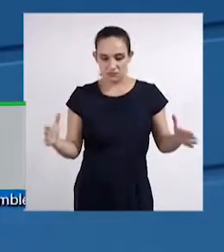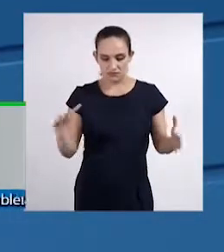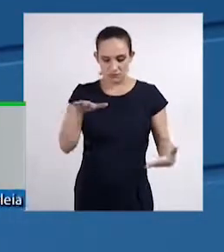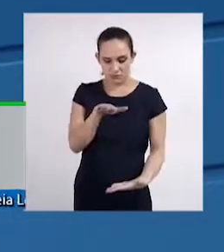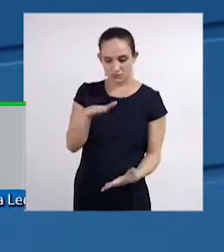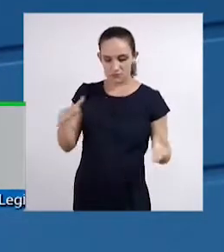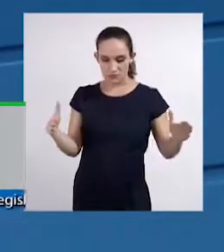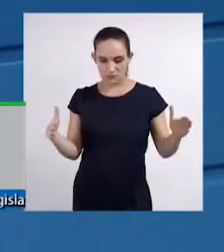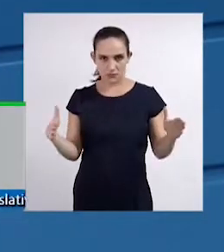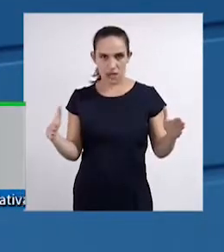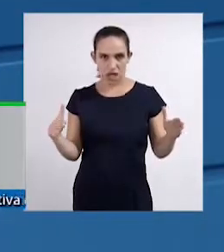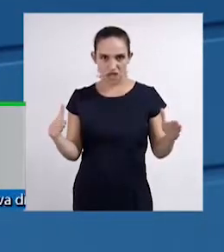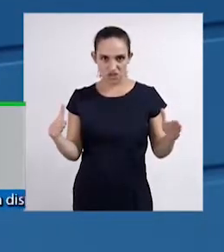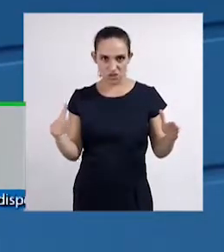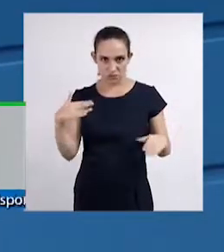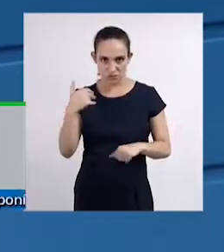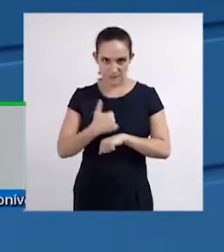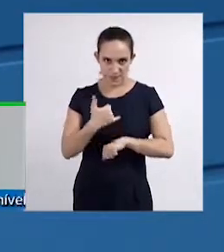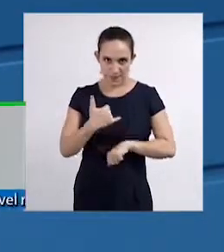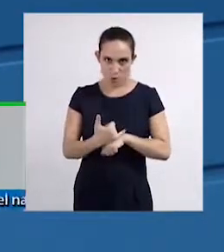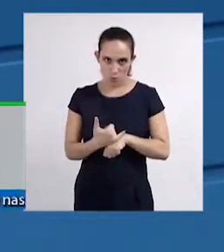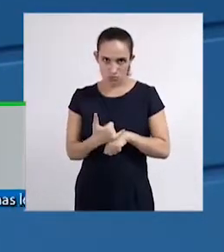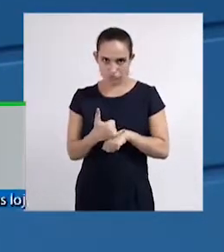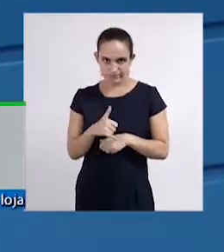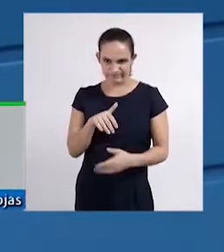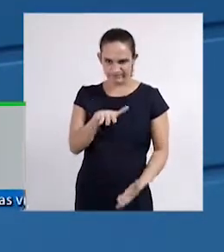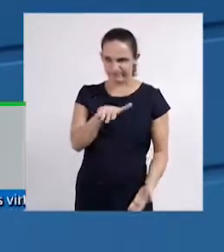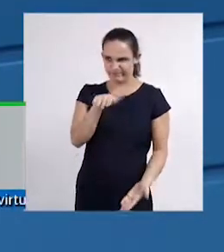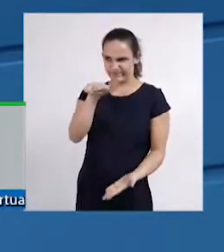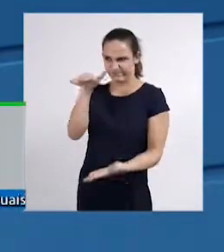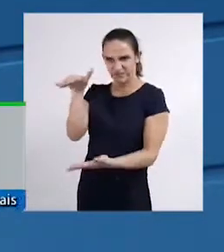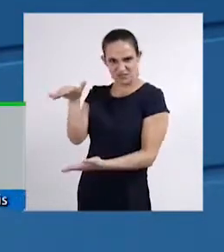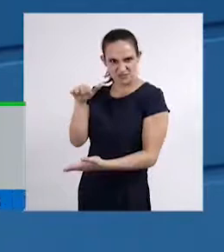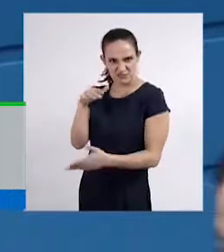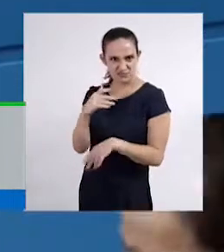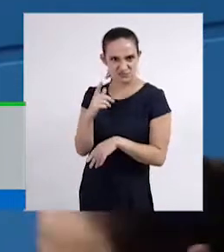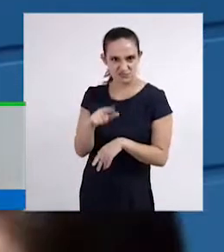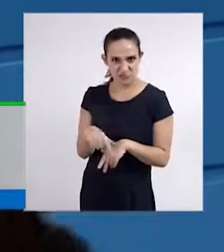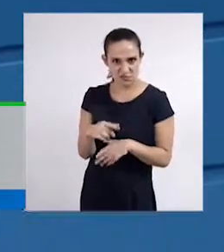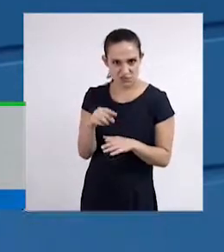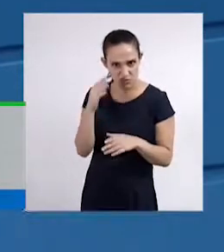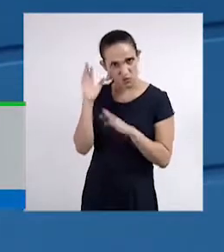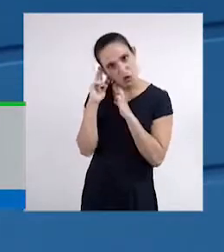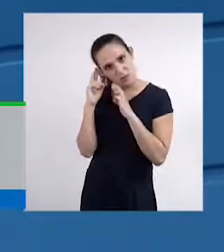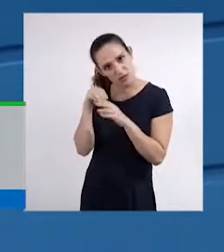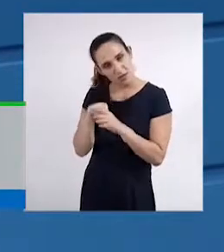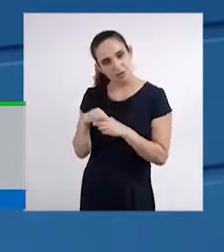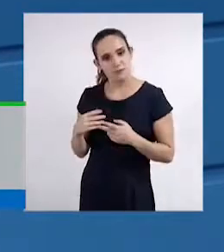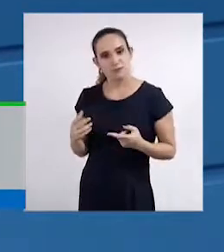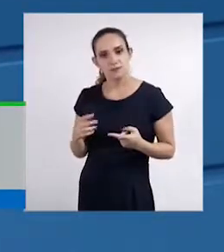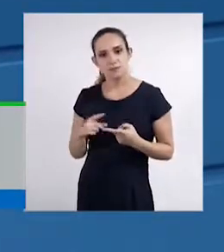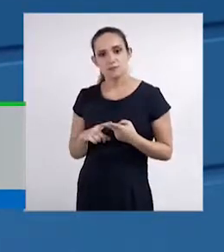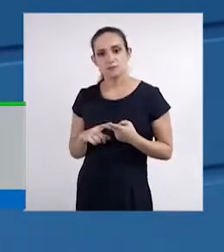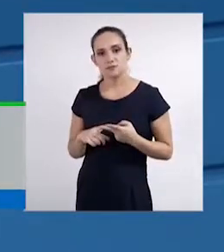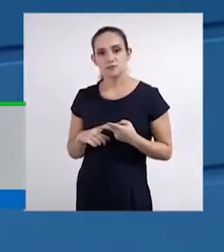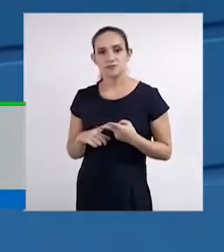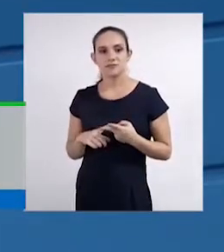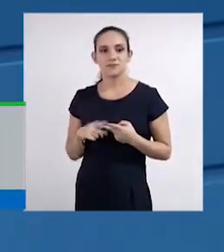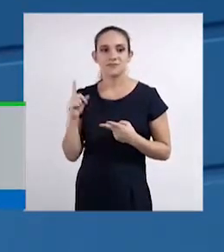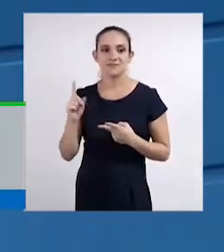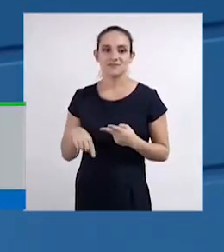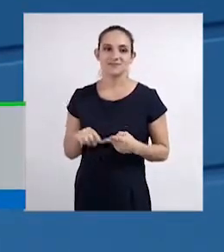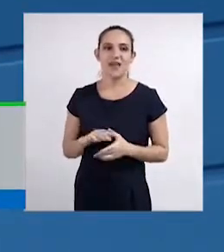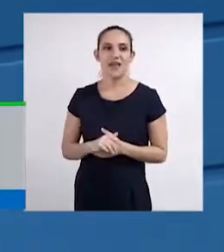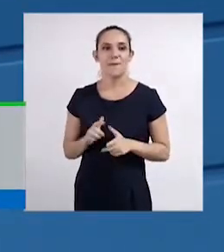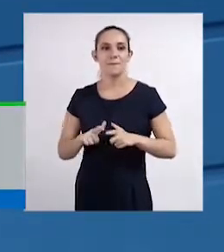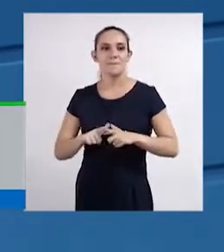tanta representatividade, né? Não é o maior torcida do país, porque obviamente que é do Corinthians, mas um time